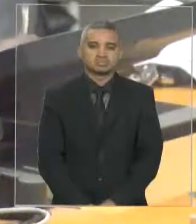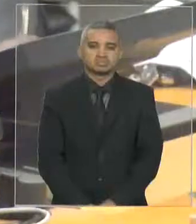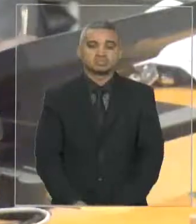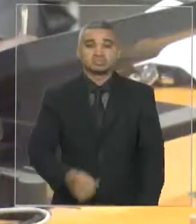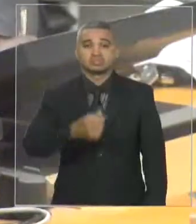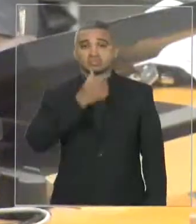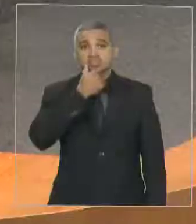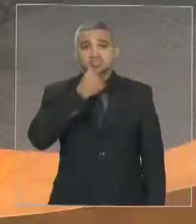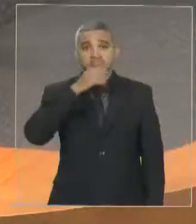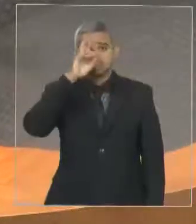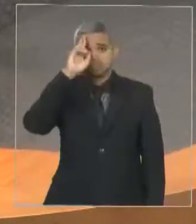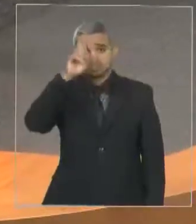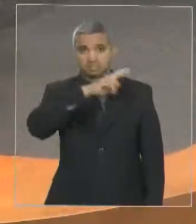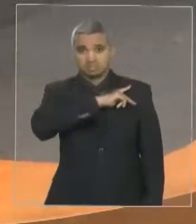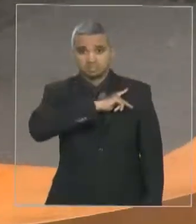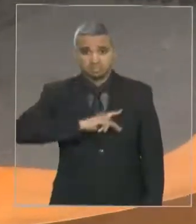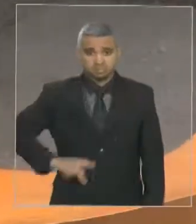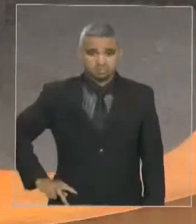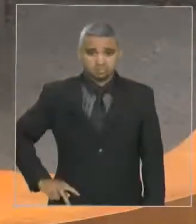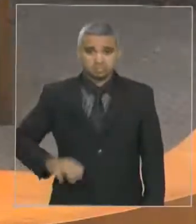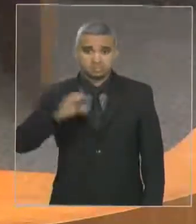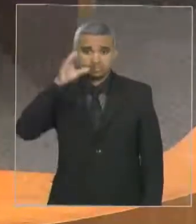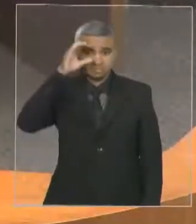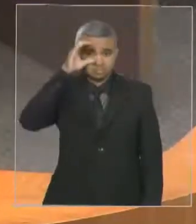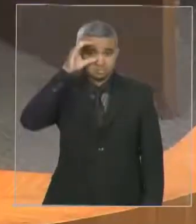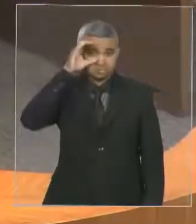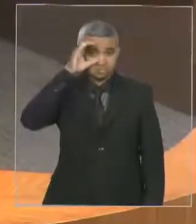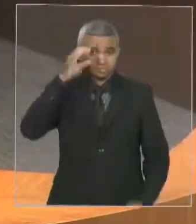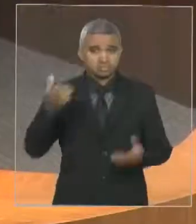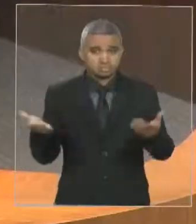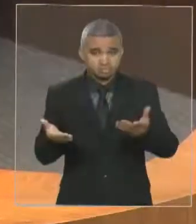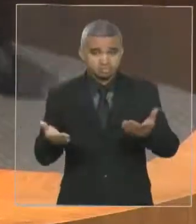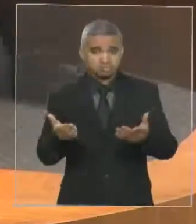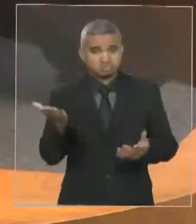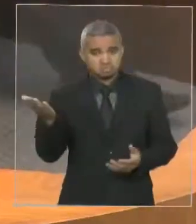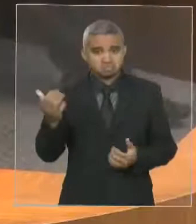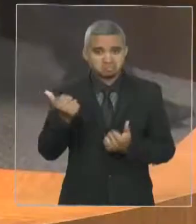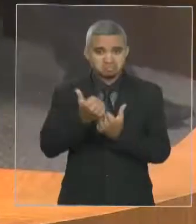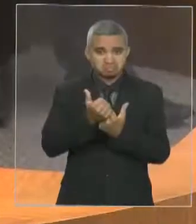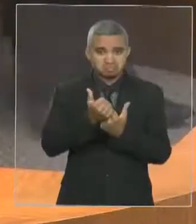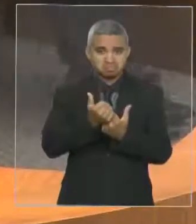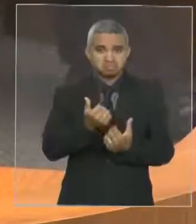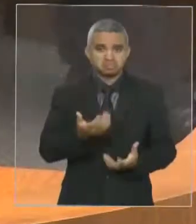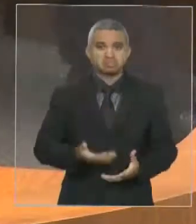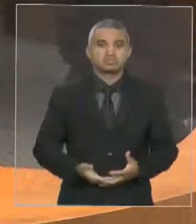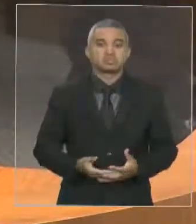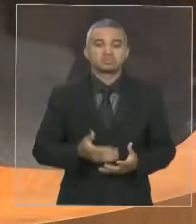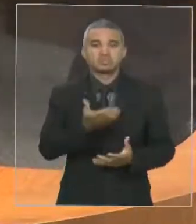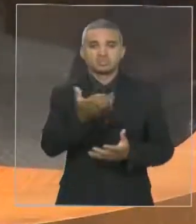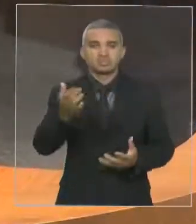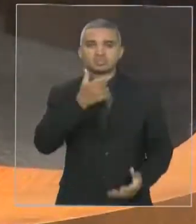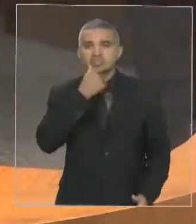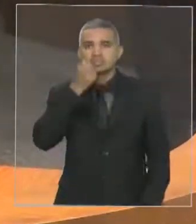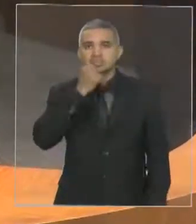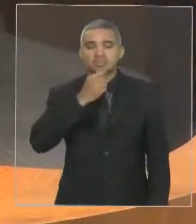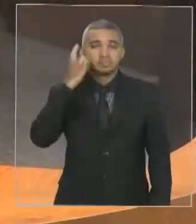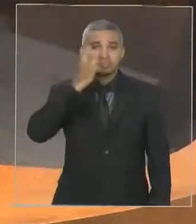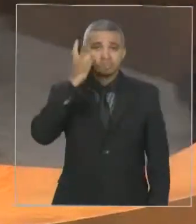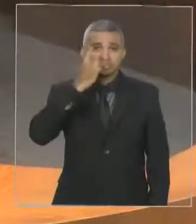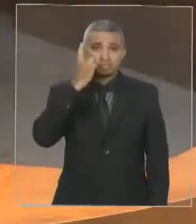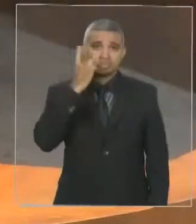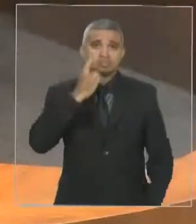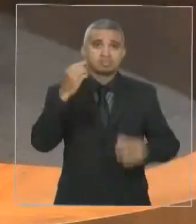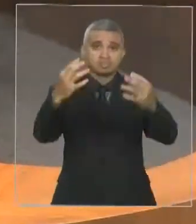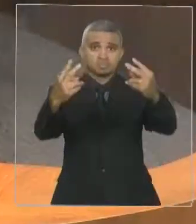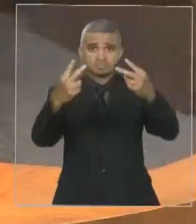Senhor presidente, Cabo Campos, hoje presidindo a nossa sessão, deputados, galeria, imprensa, todos que nos